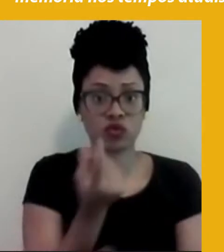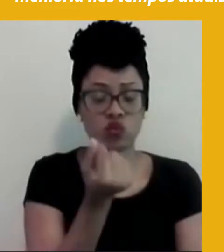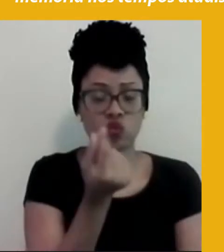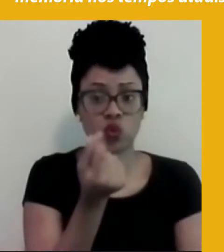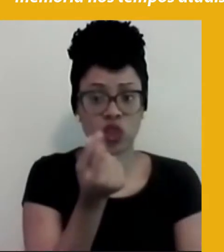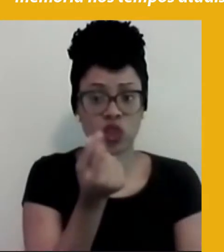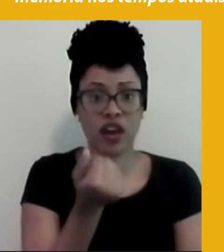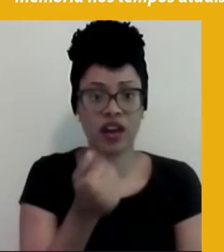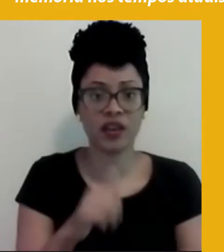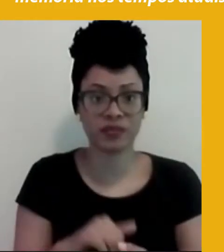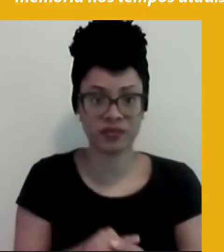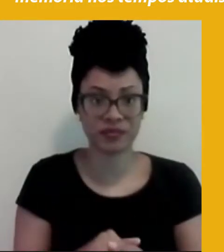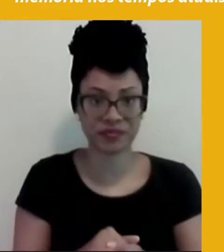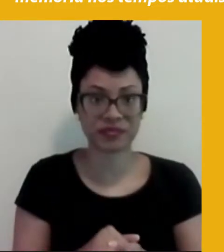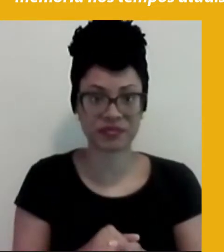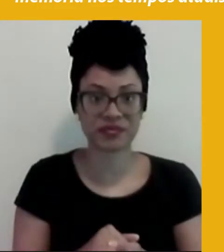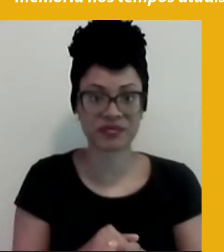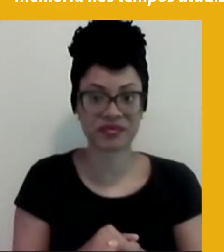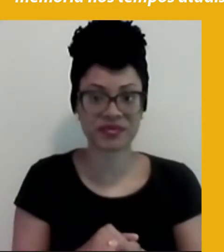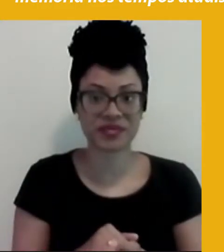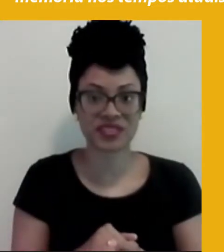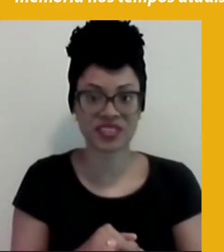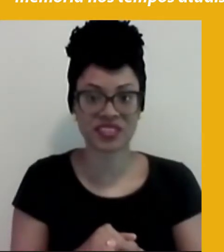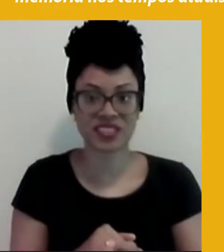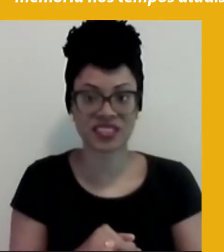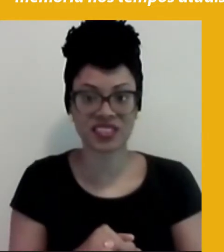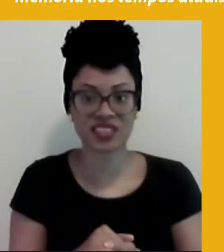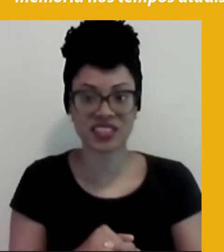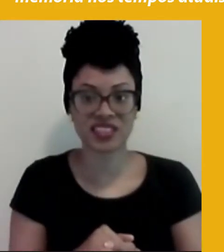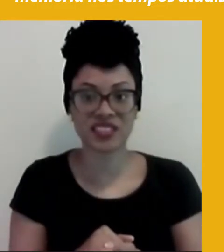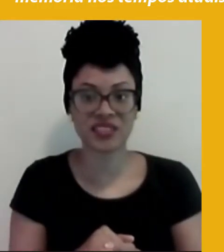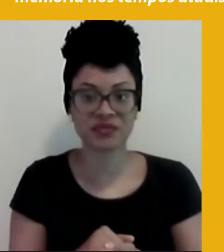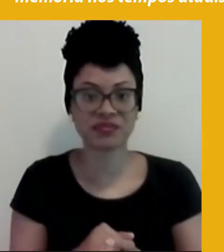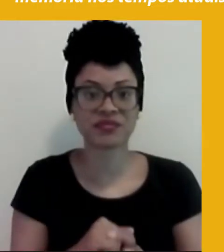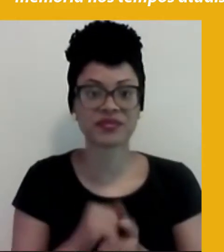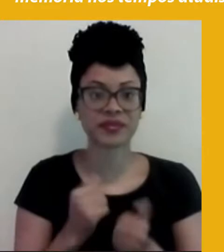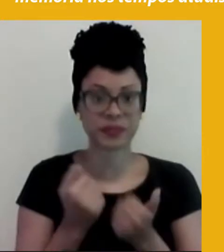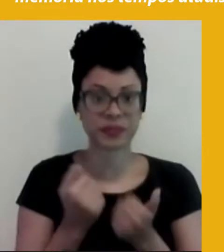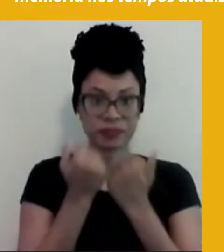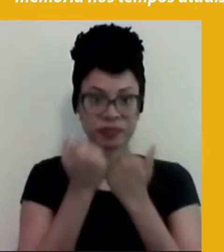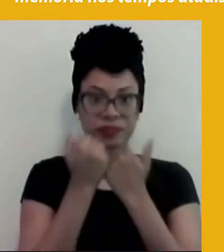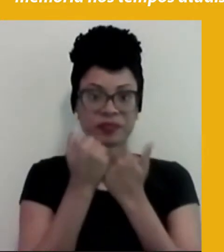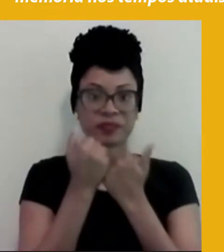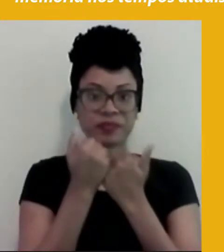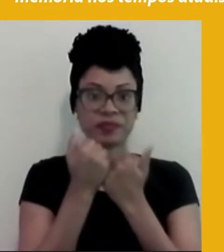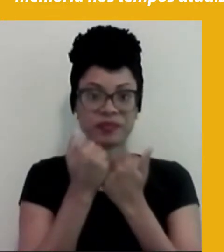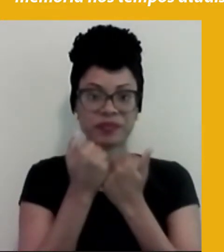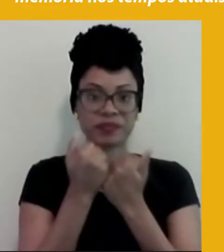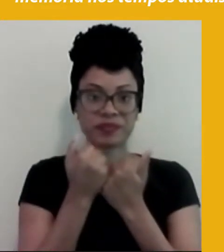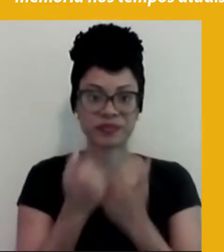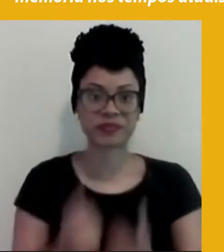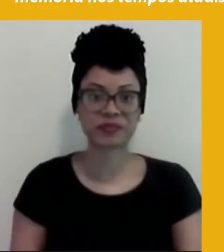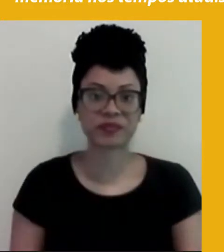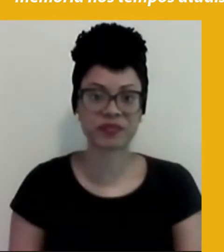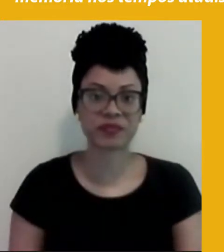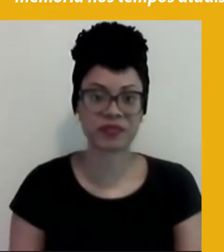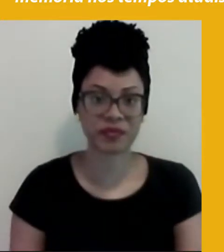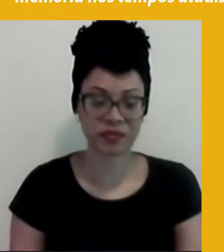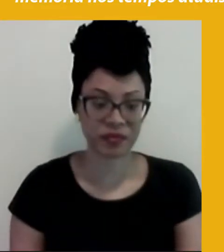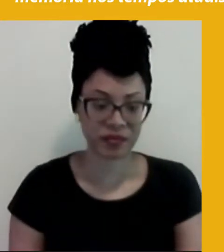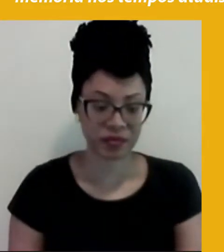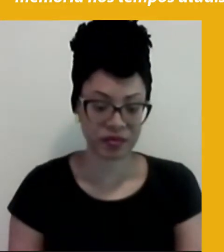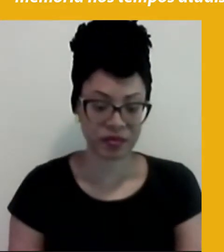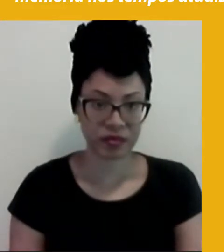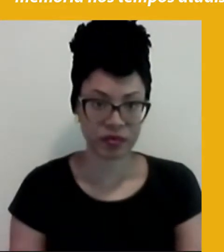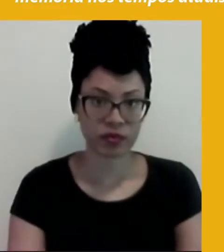me recomendou foi meu terapeuta, Valdemar Magaldi, e é muito bom, porque ele fala, olha, o homem branco está o tempo todo adorando Deus dinheiro e